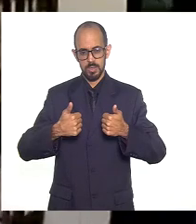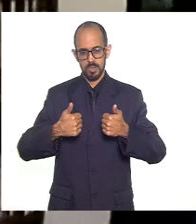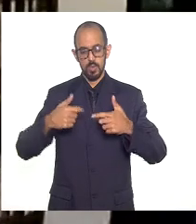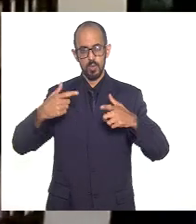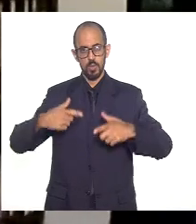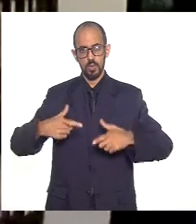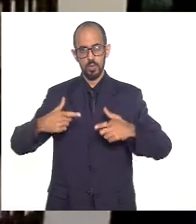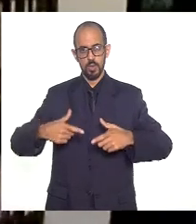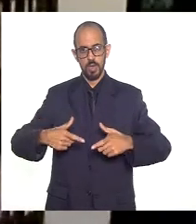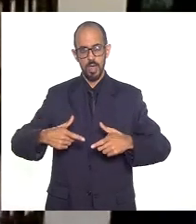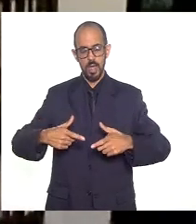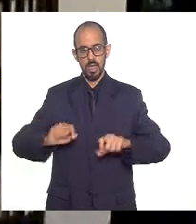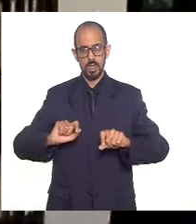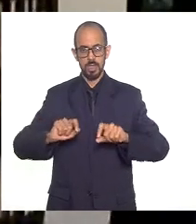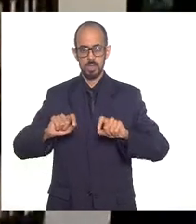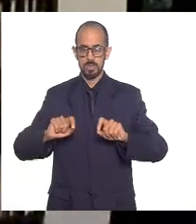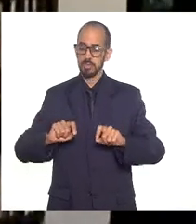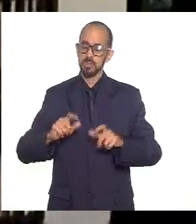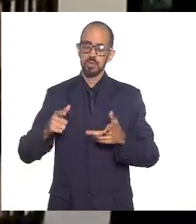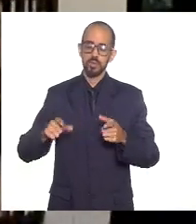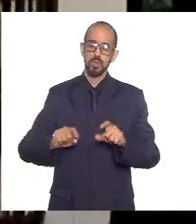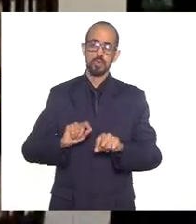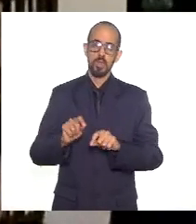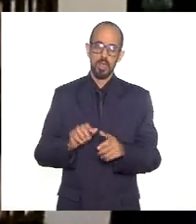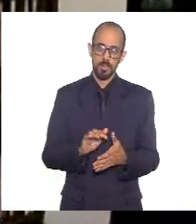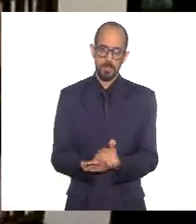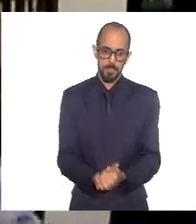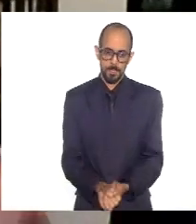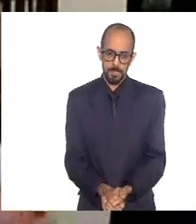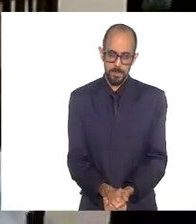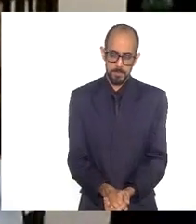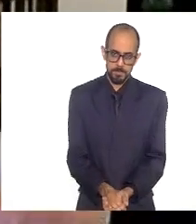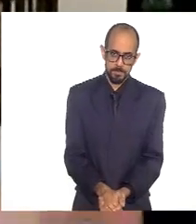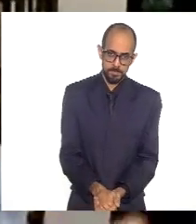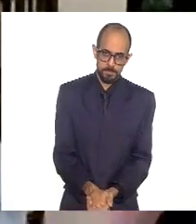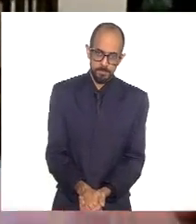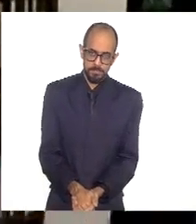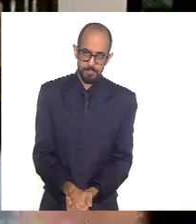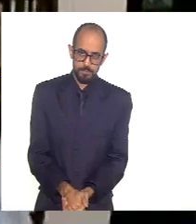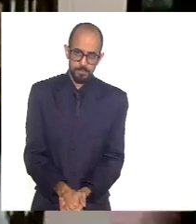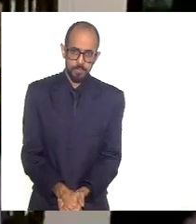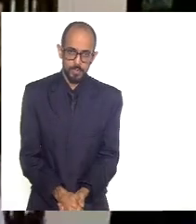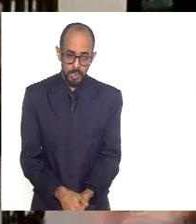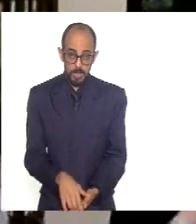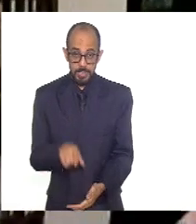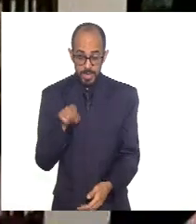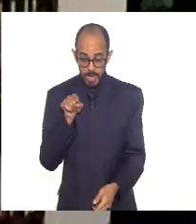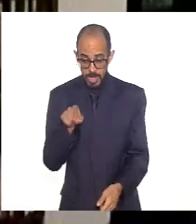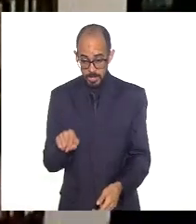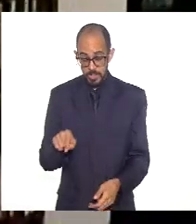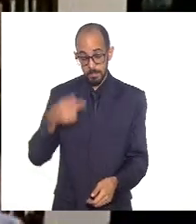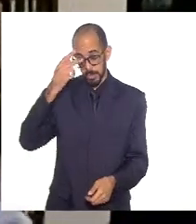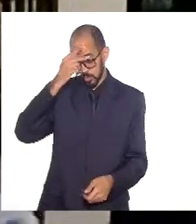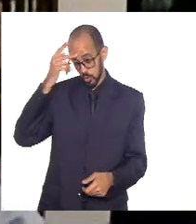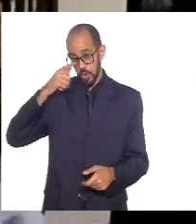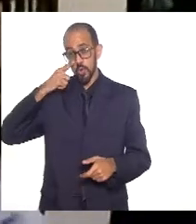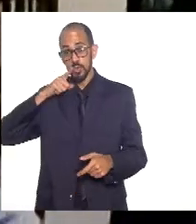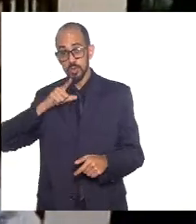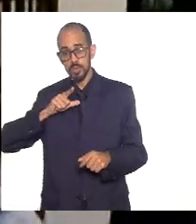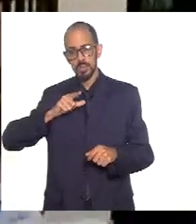se torne, digamos, o elemento produtivo tão necessário,